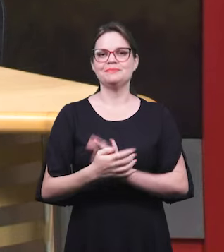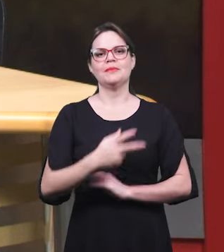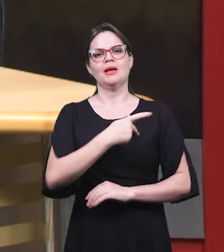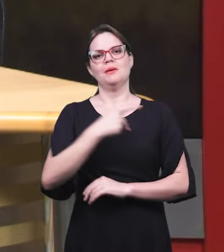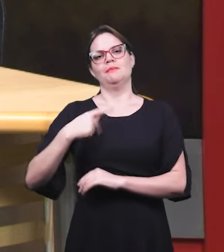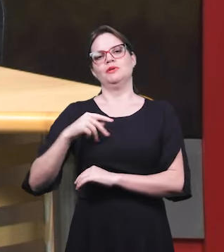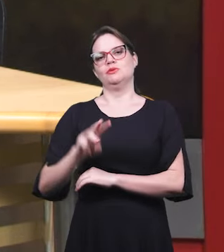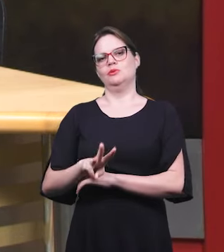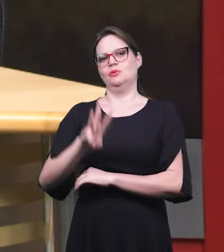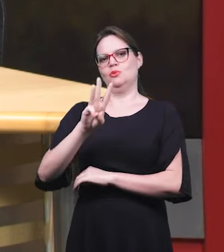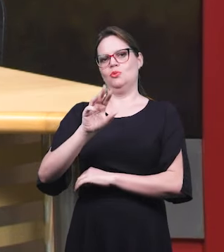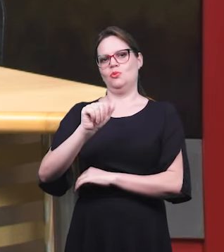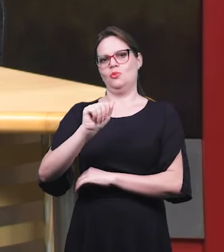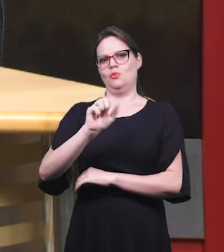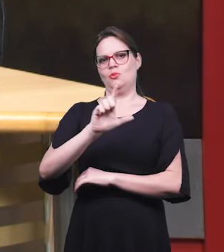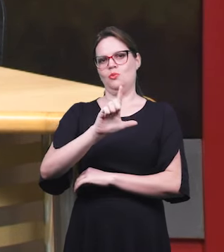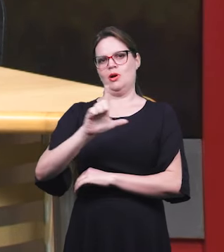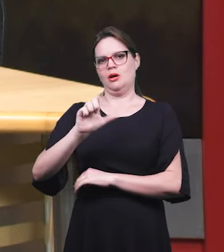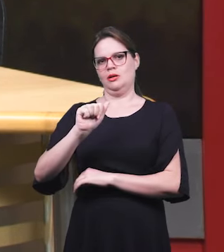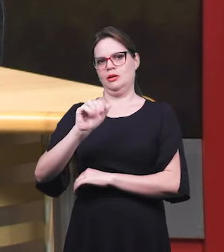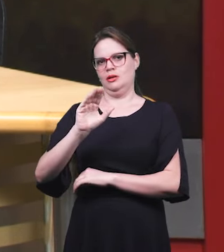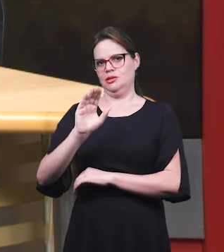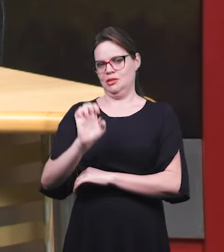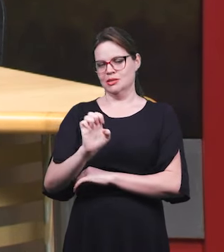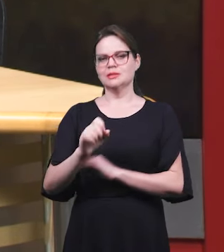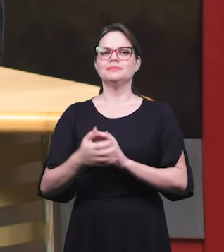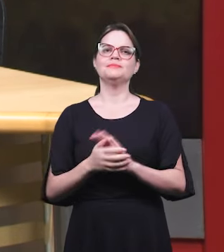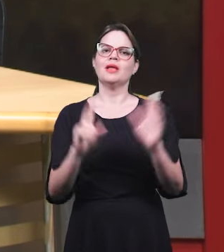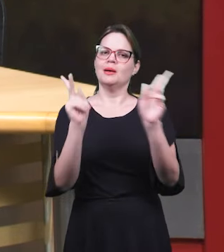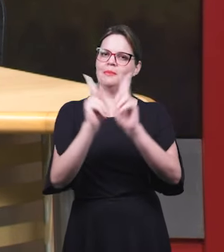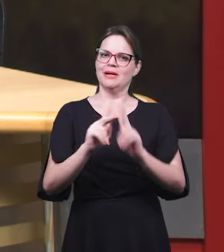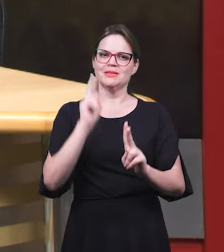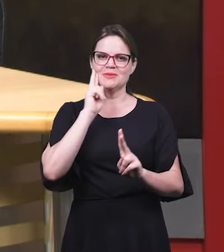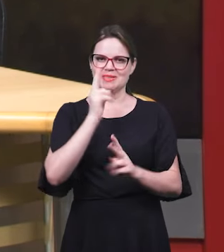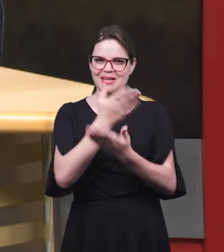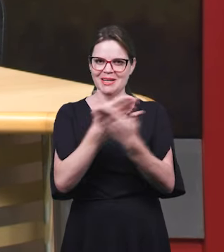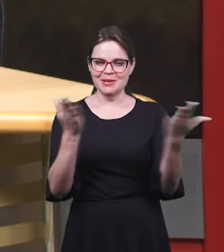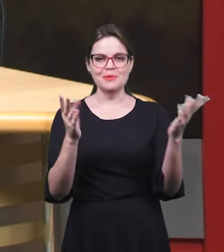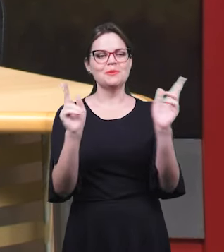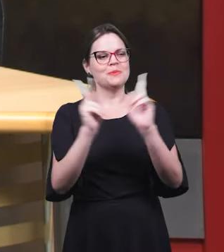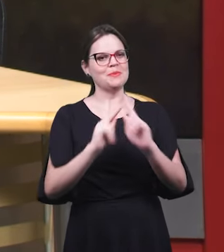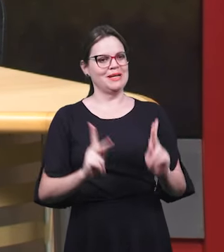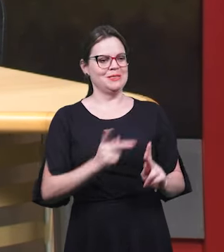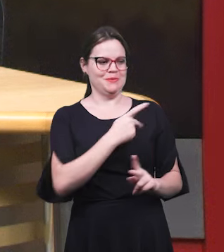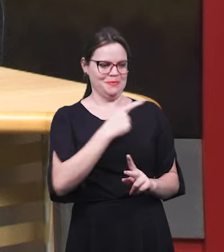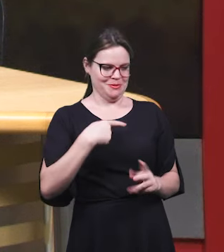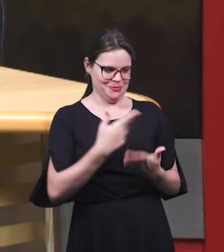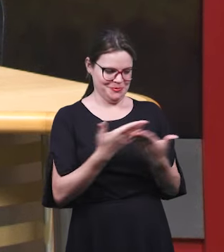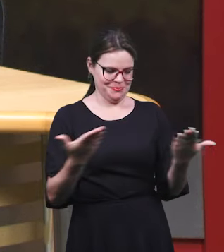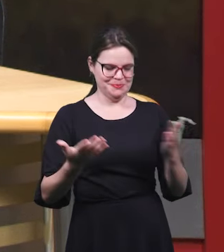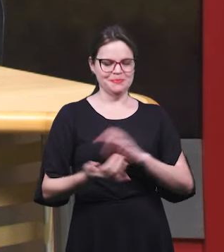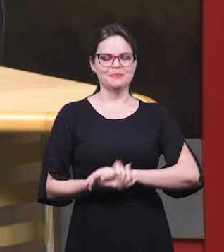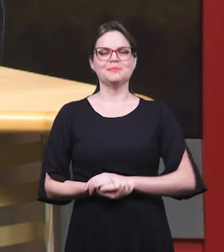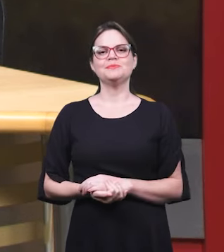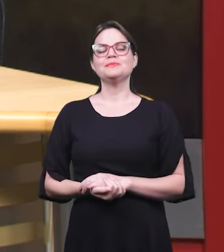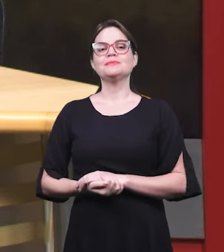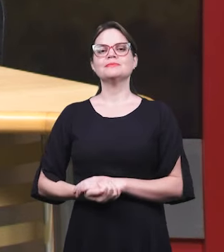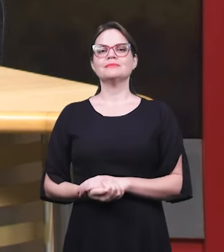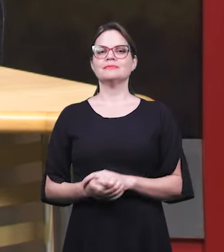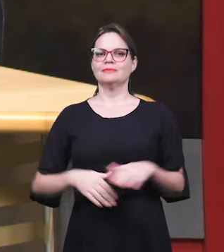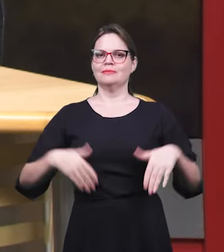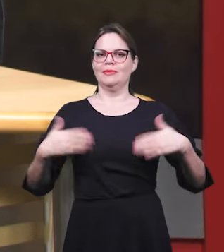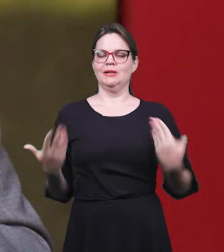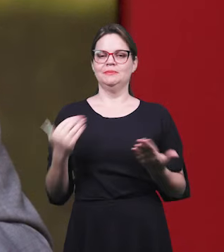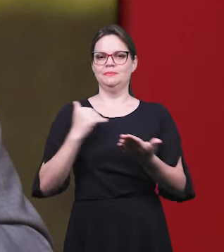conosco. Pastor Wallace Rossetti. A paz do Senhor, Pita, a paz do Senhor, Fernando, os irmãos que nos assistem também, a paz do Senhor.